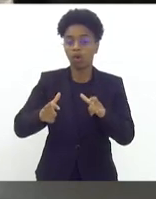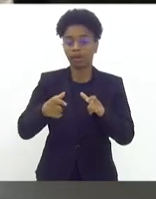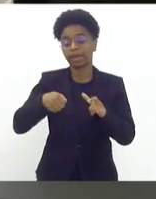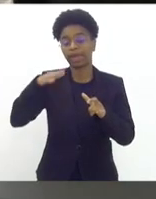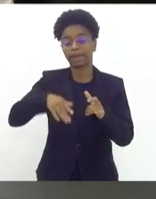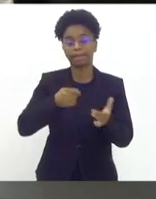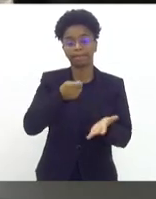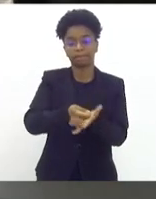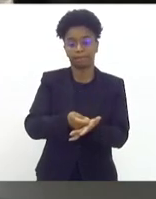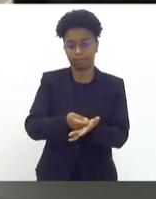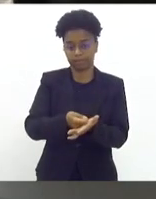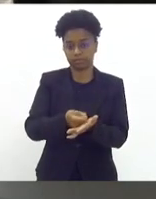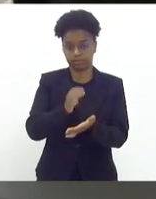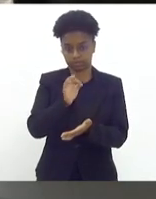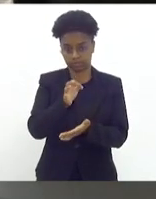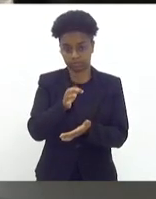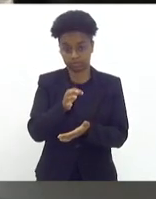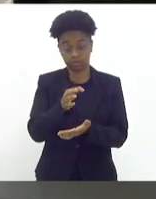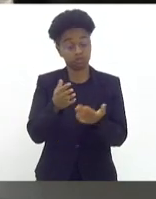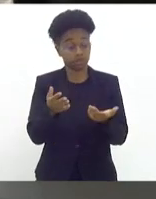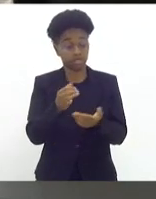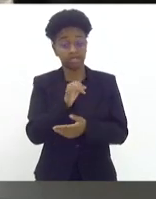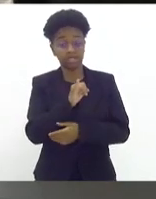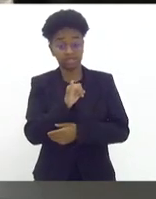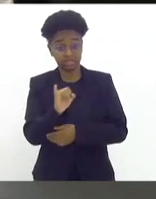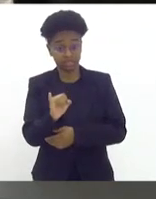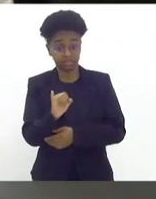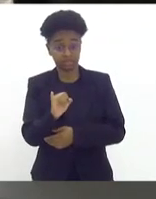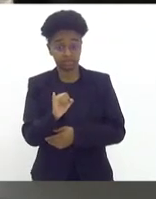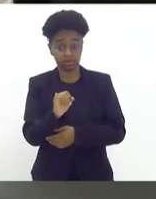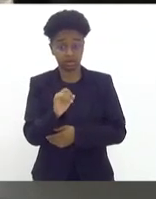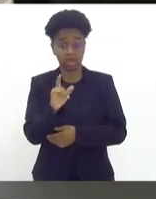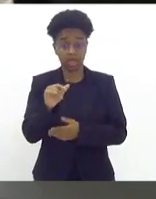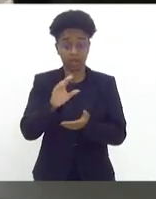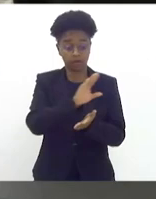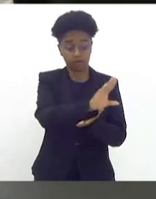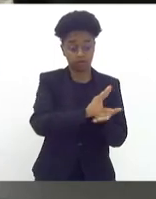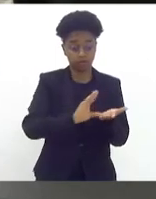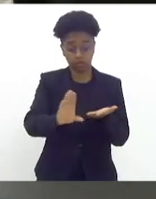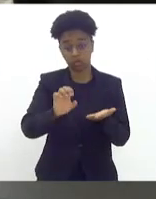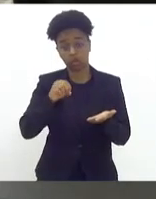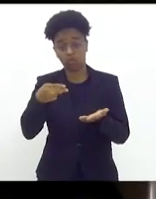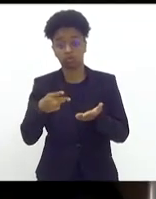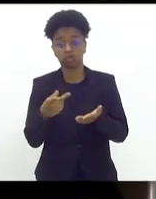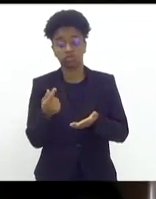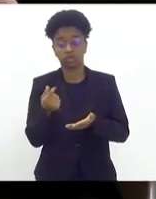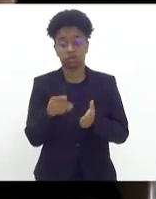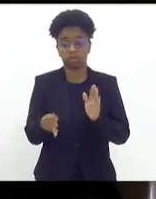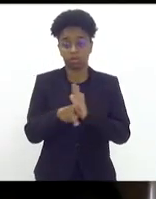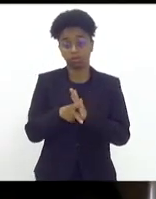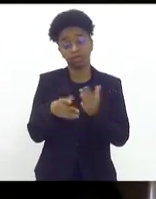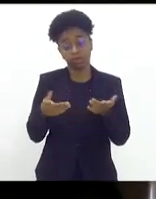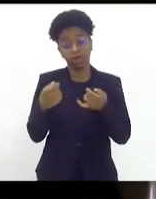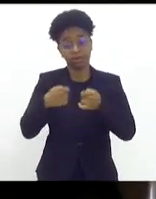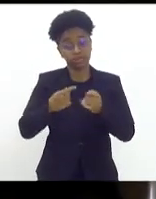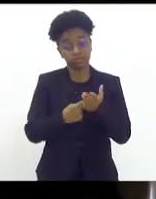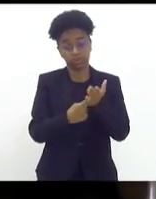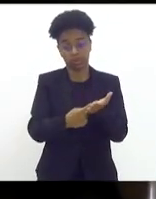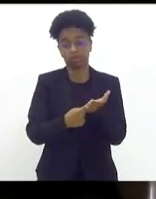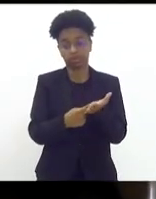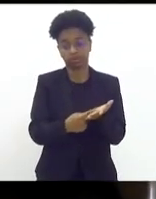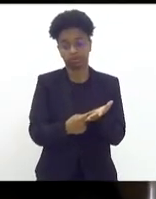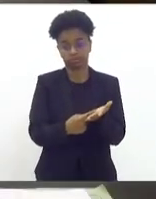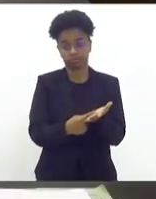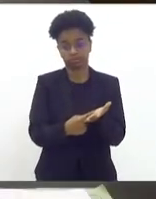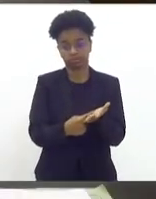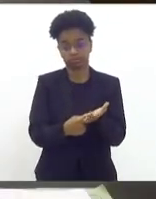se vão por arcar, parte do município. Se vai arcar com recursos... Do fundo ou receita própria, por exemplo. Se for receita própria, tem que ter convênio. É. E então, aqui